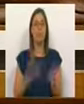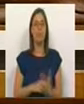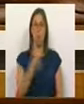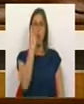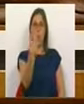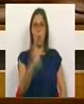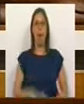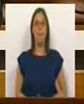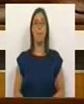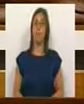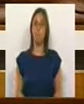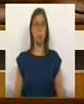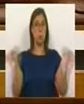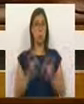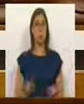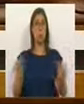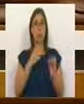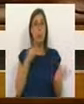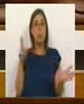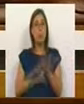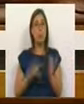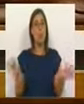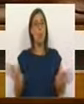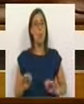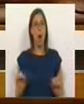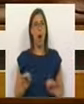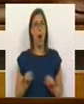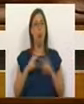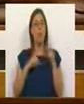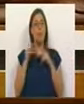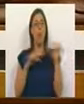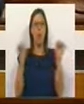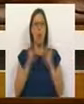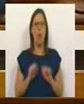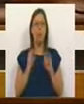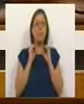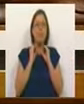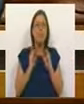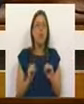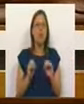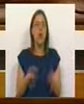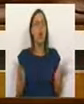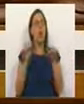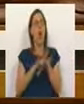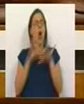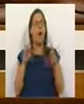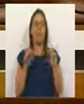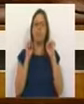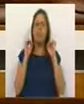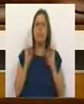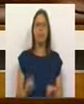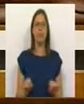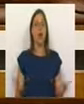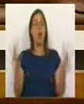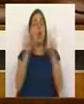só uma: não existe no terreno, e muito menos construído, nenhum novo hospital,